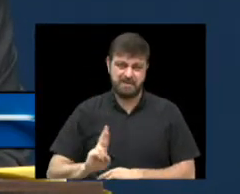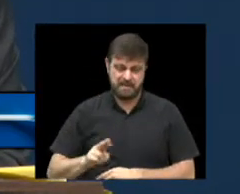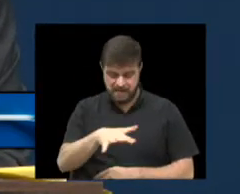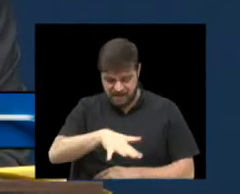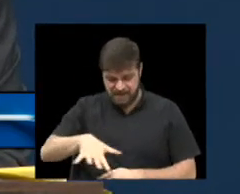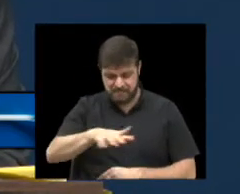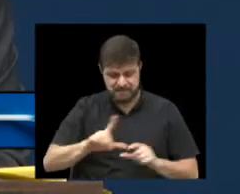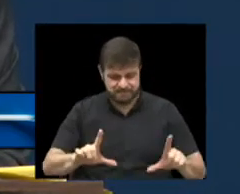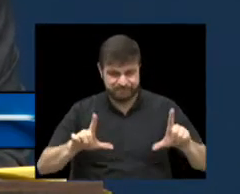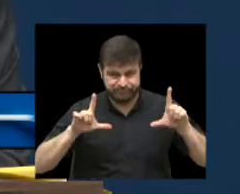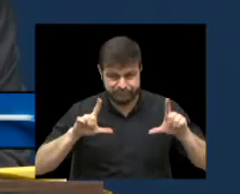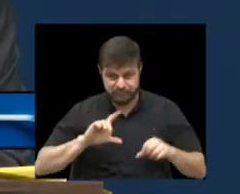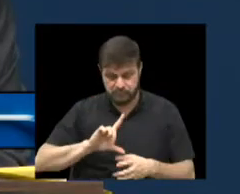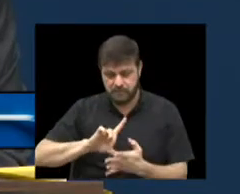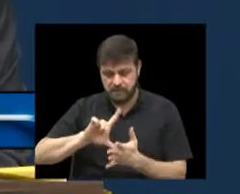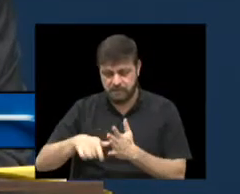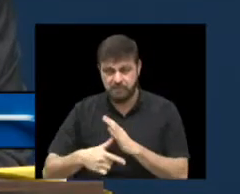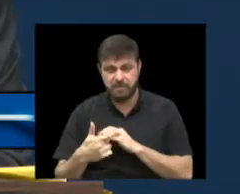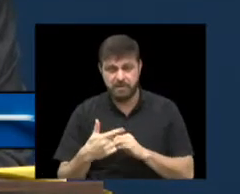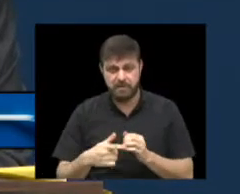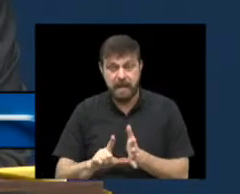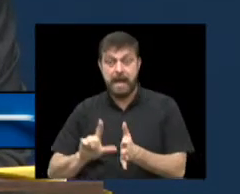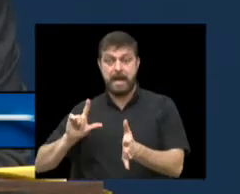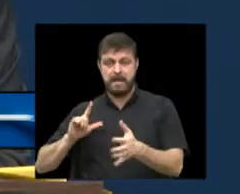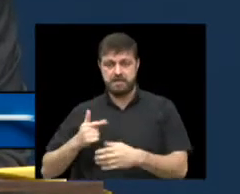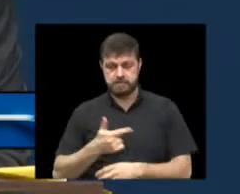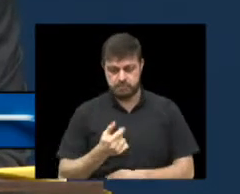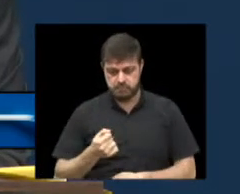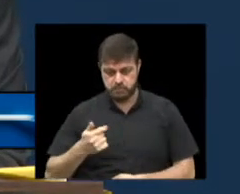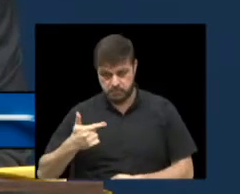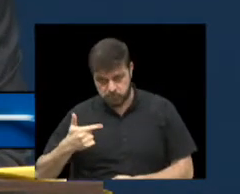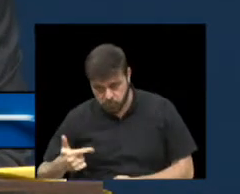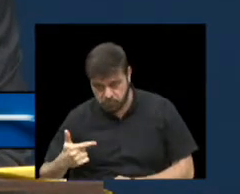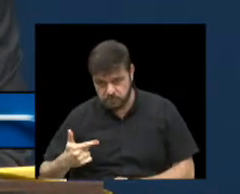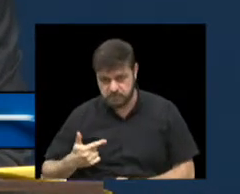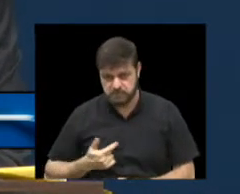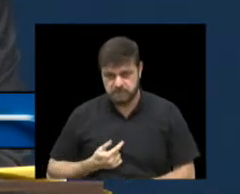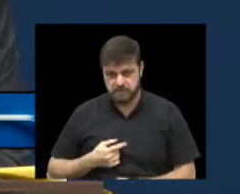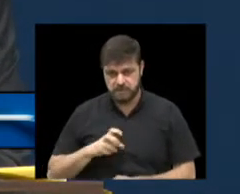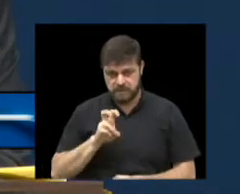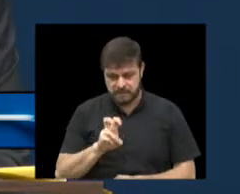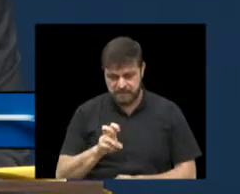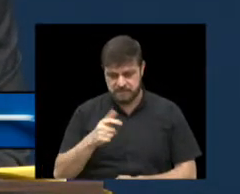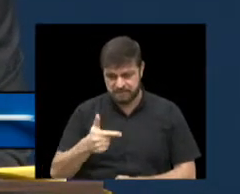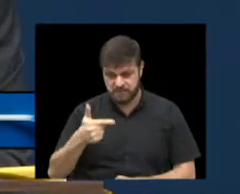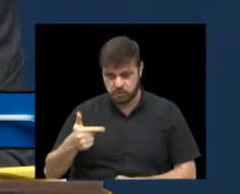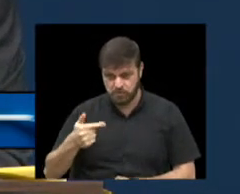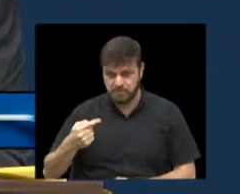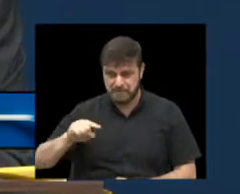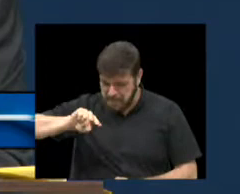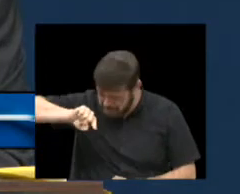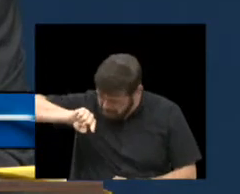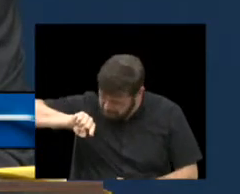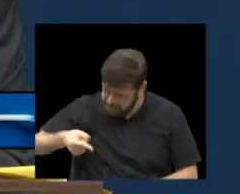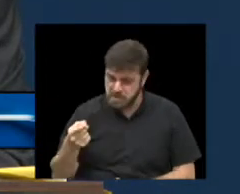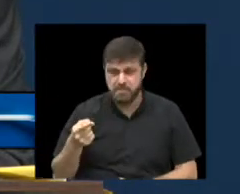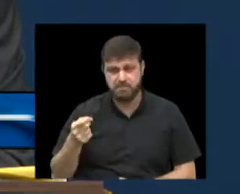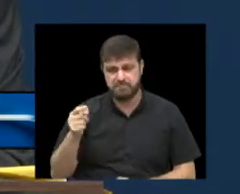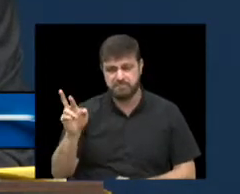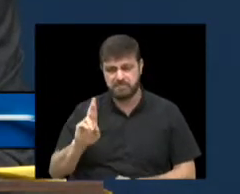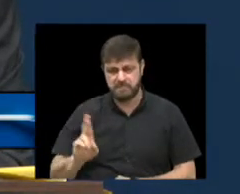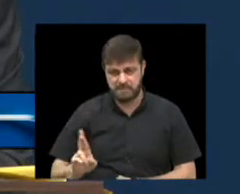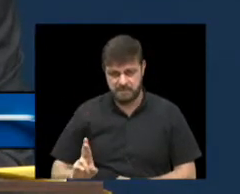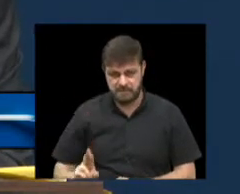institucional. No ano de 2012, né, o valor foi de R$ 522.390.